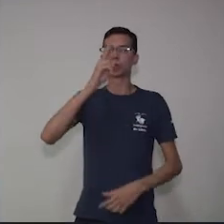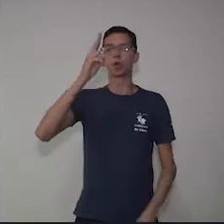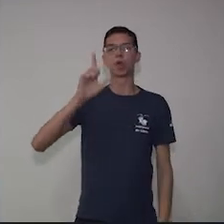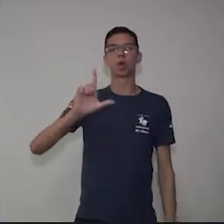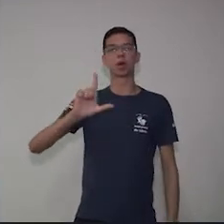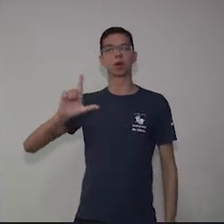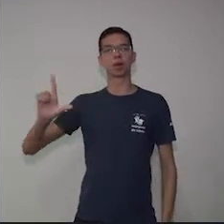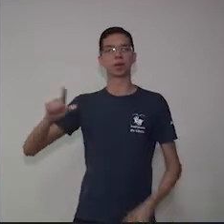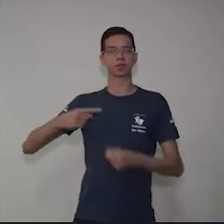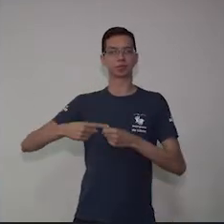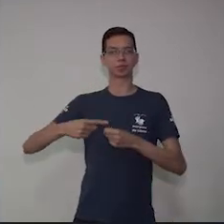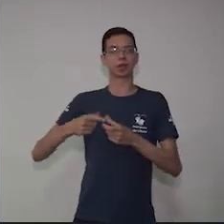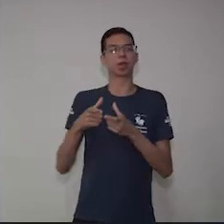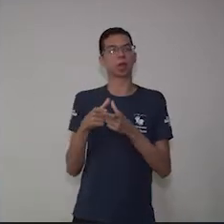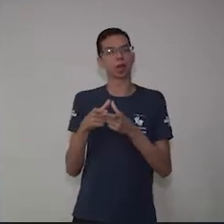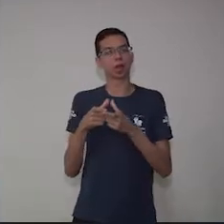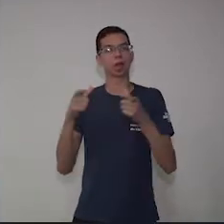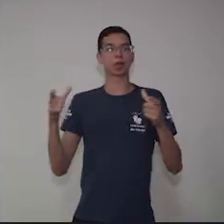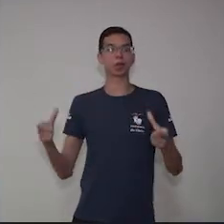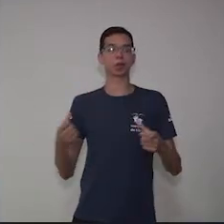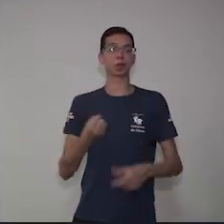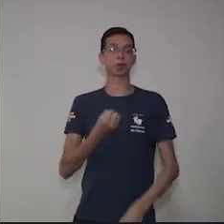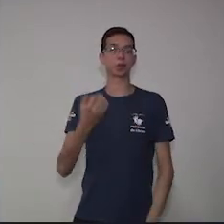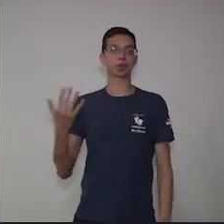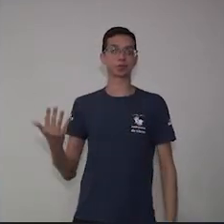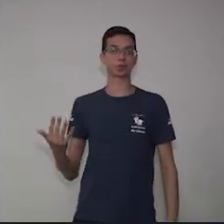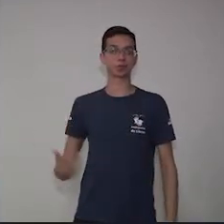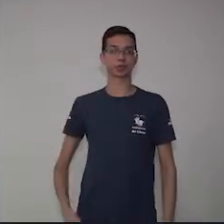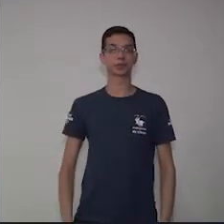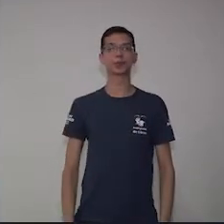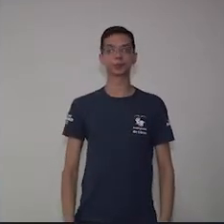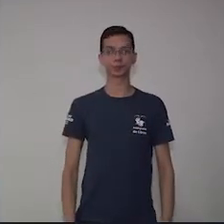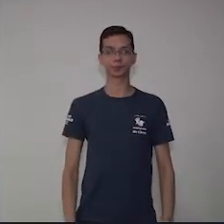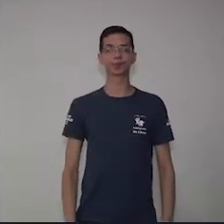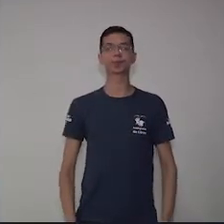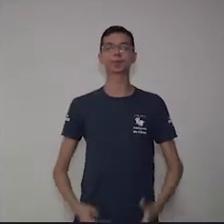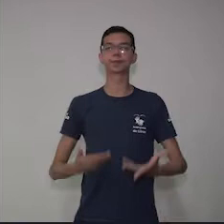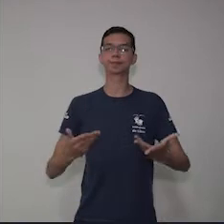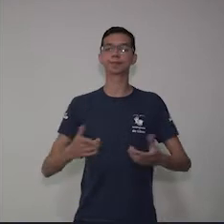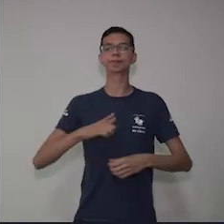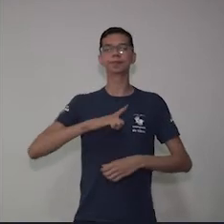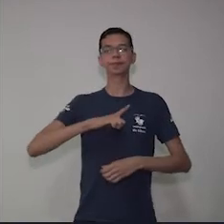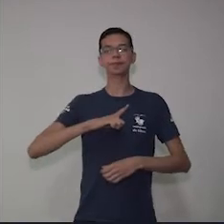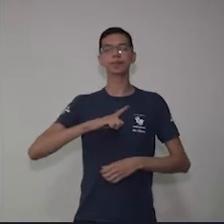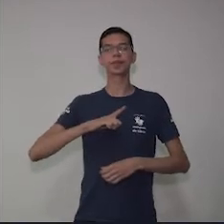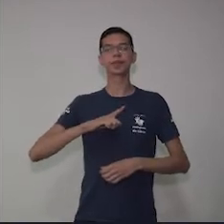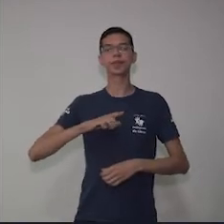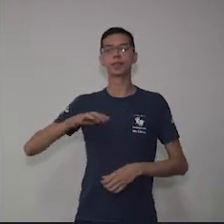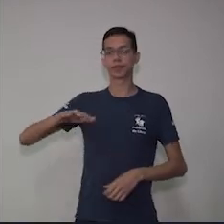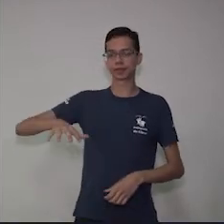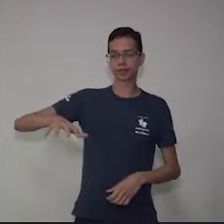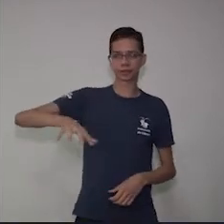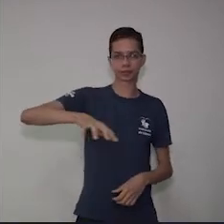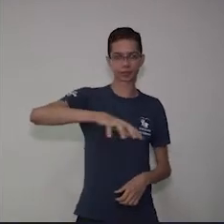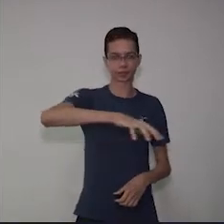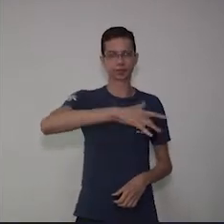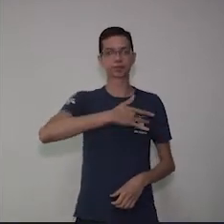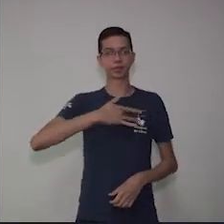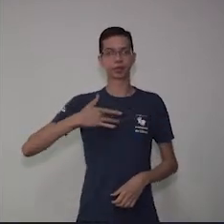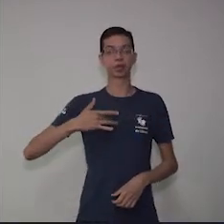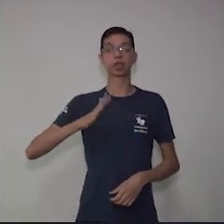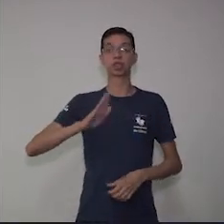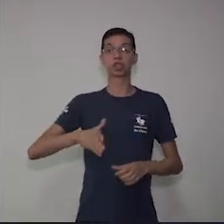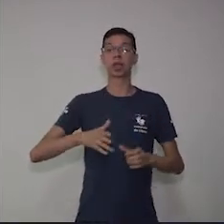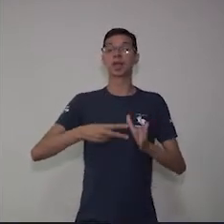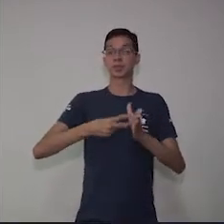da cidade, né? Então, aqui, dividido pelas coordenadorias de saúde, a terceira fase mostra, como a gente já havia mostrado